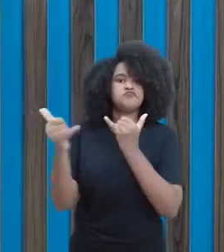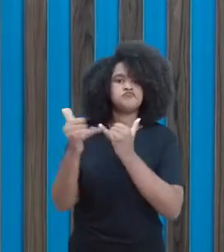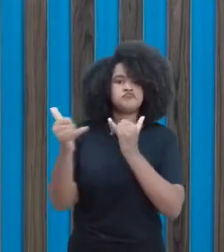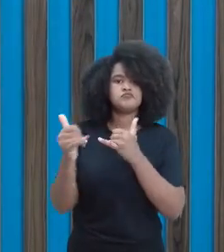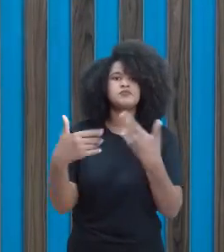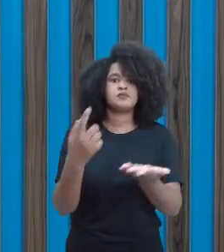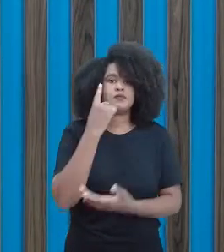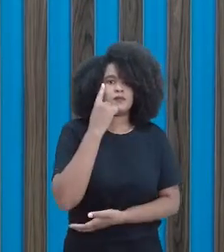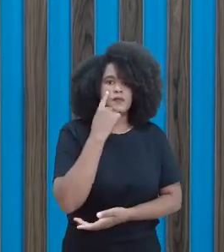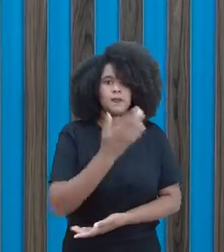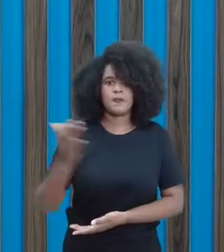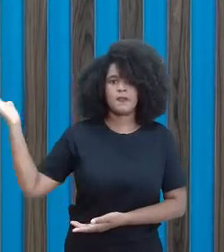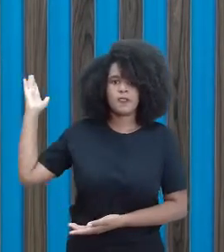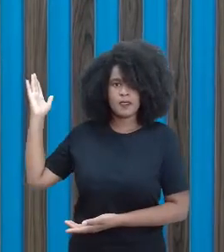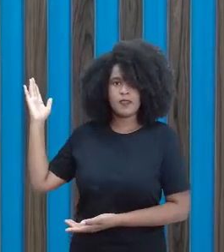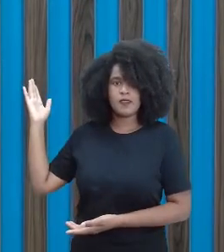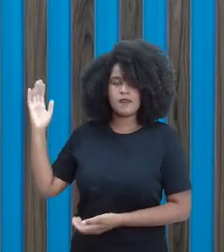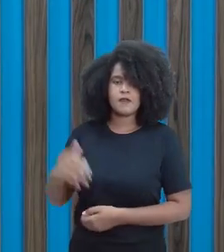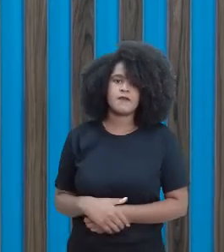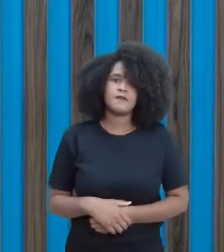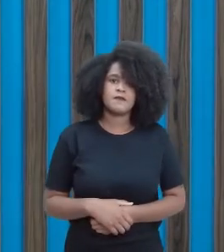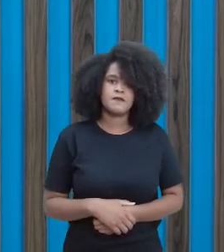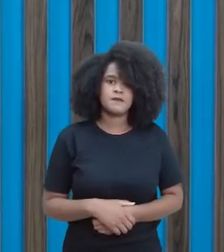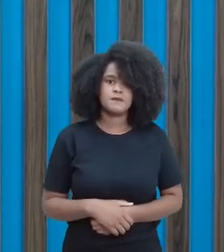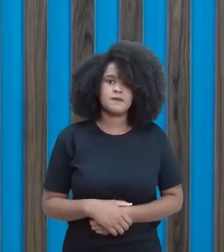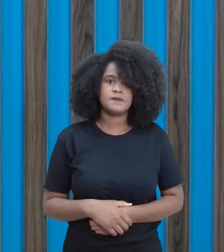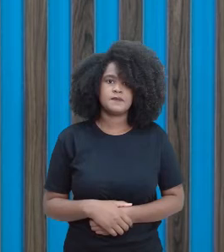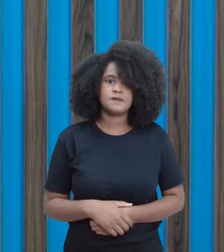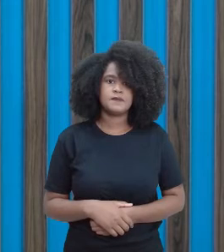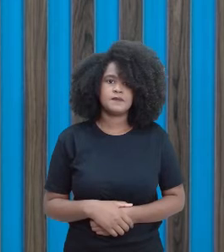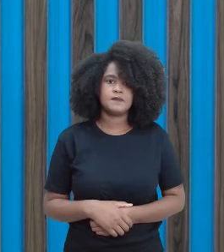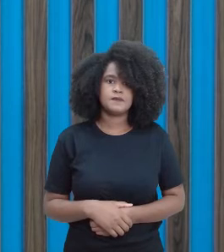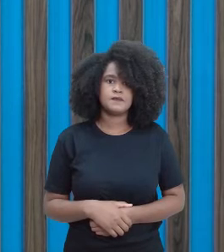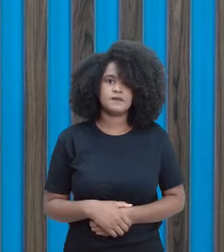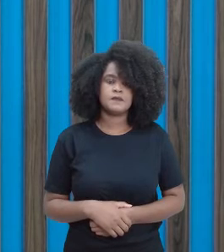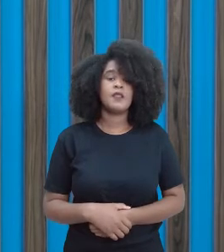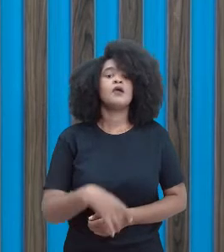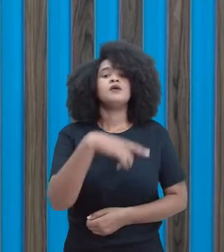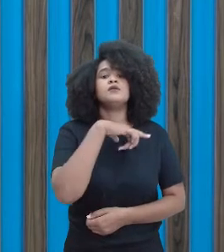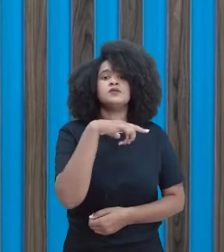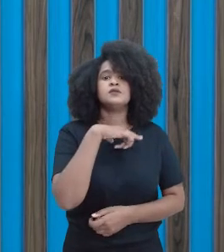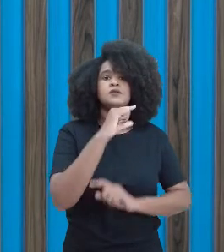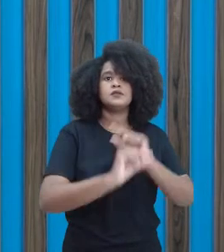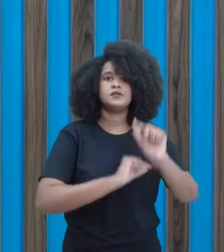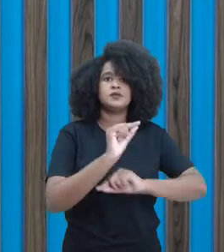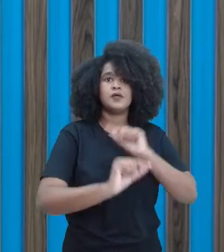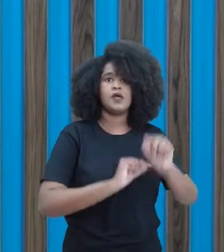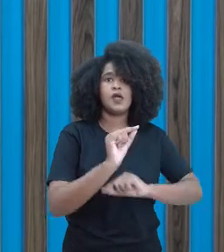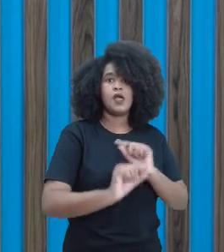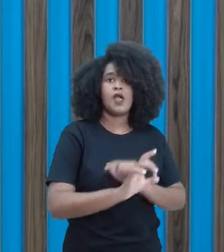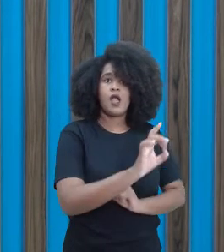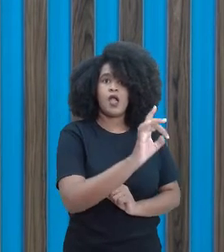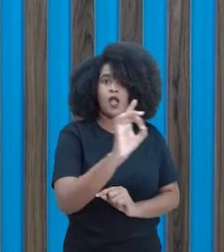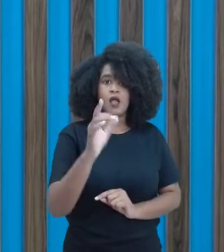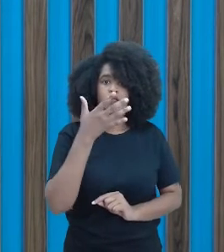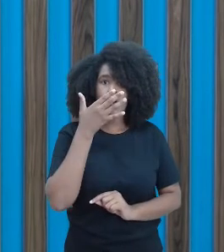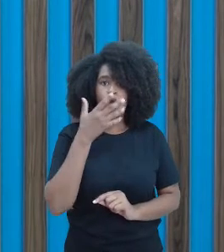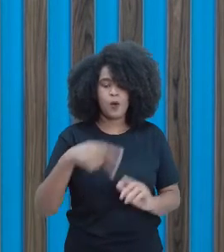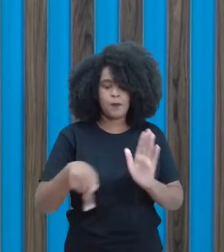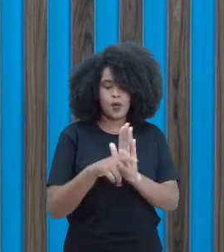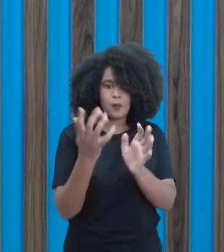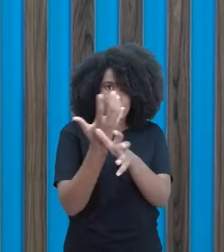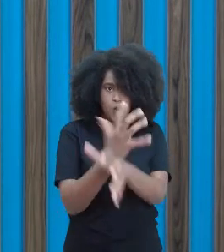aqui, ó, acompanha aqui comigo, vê só. Temos aqui cada cor de um conjunto de ossos diferentes,